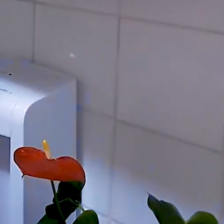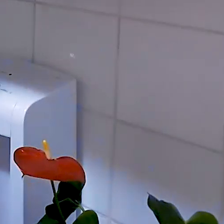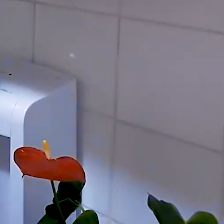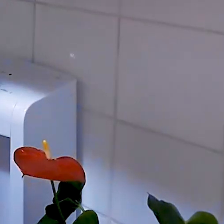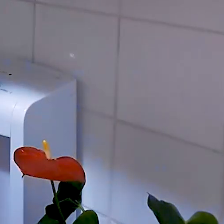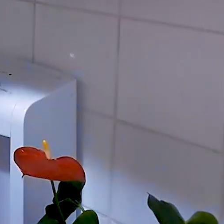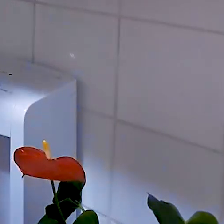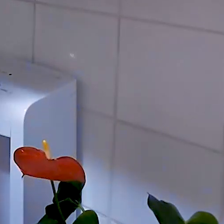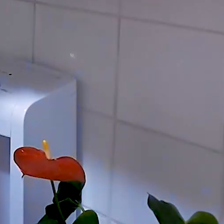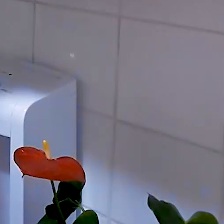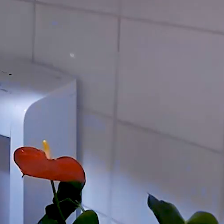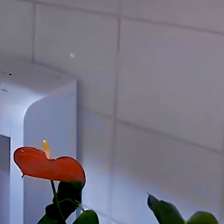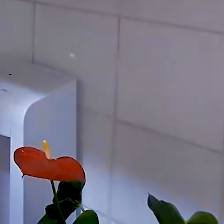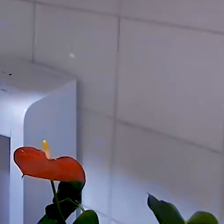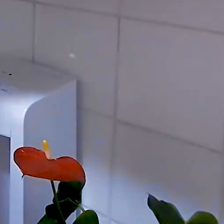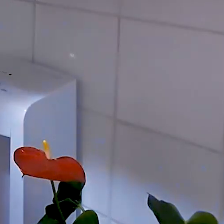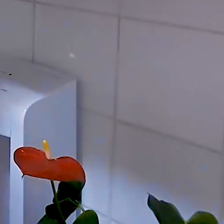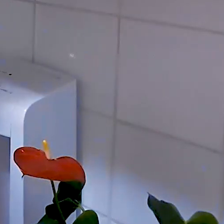Imagina.